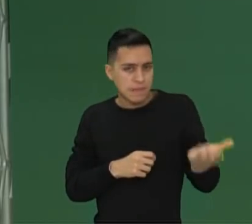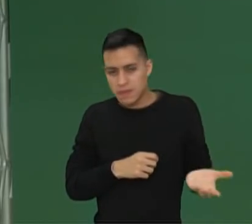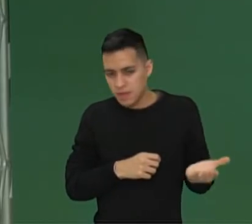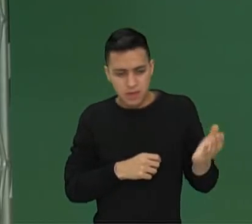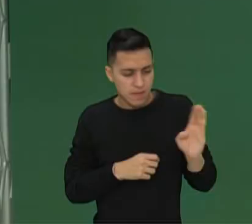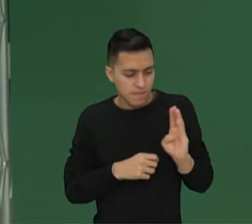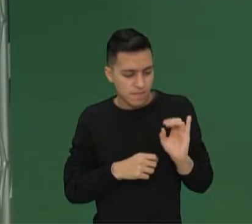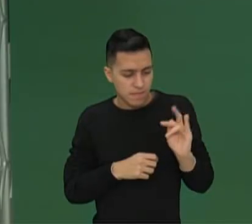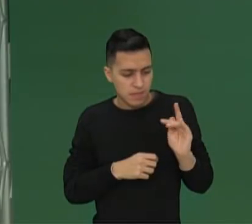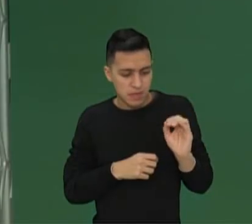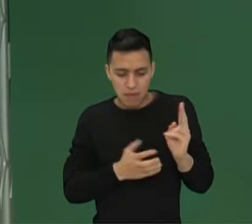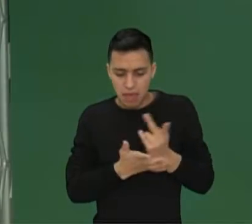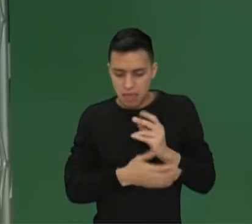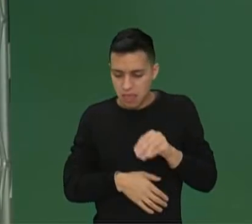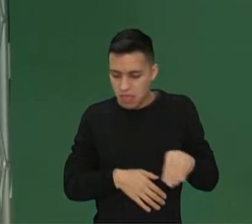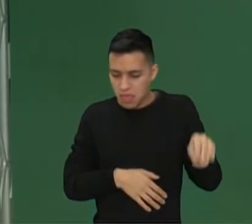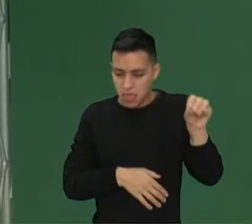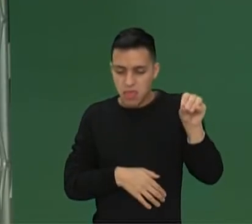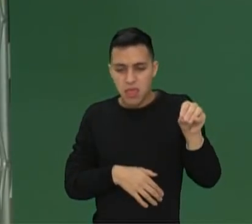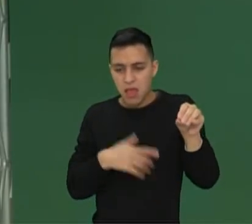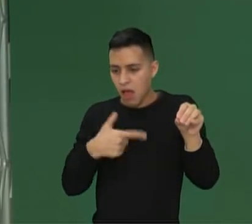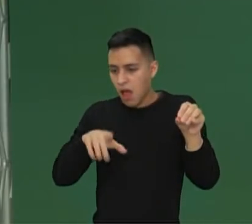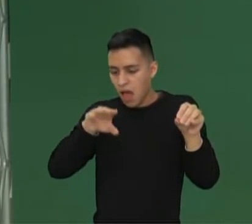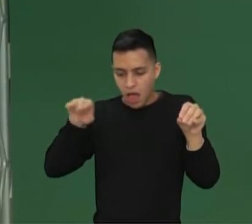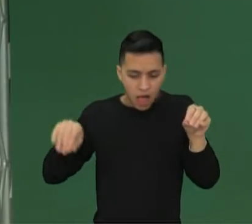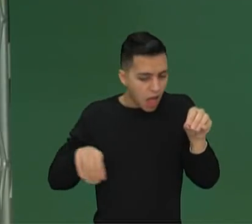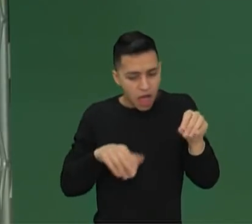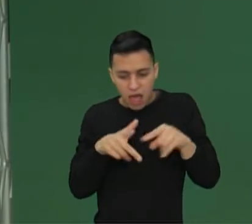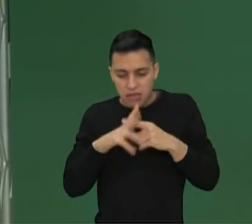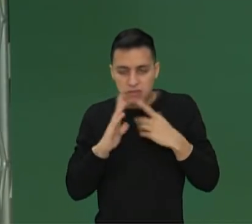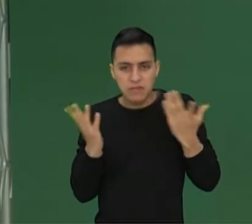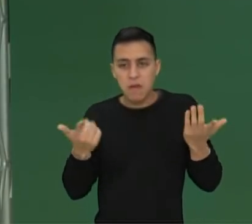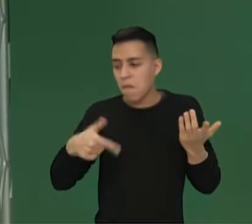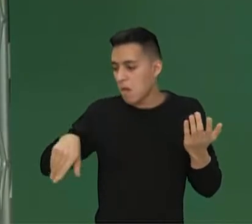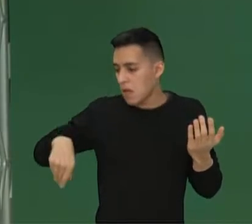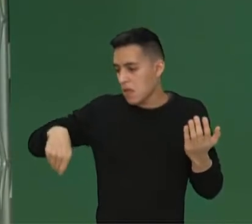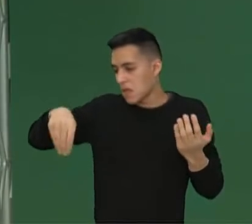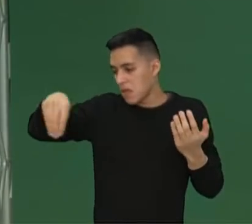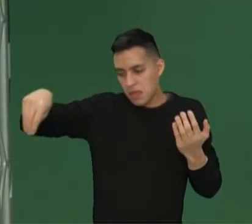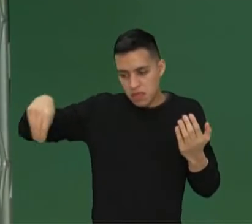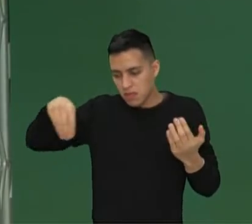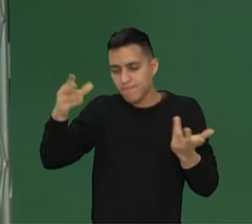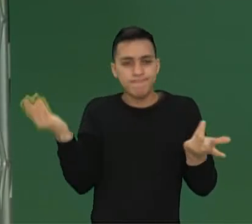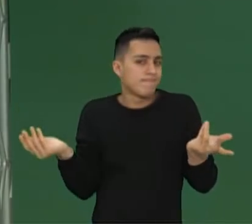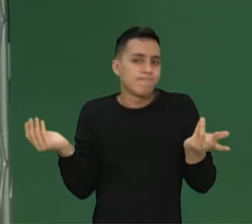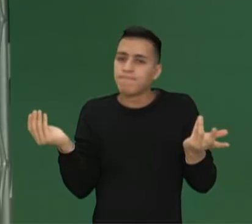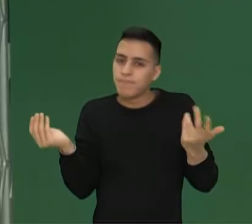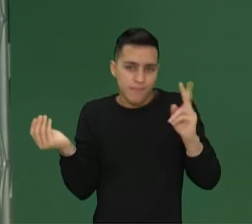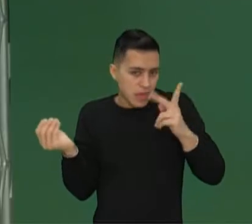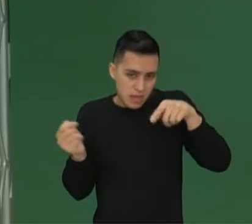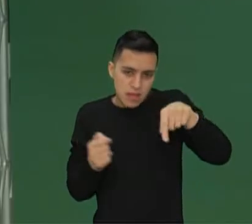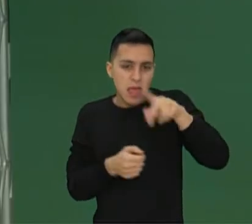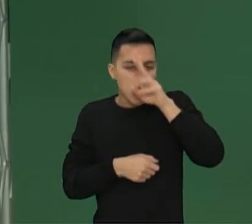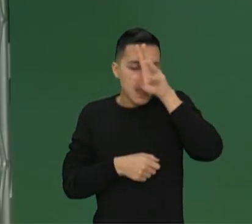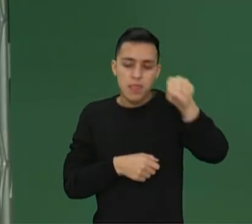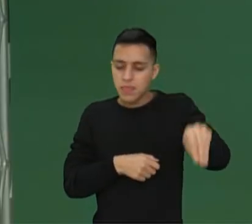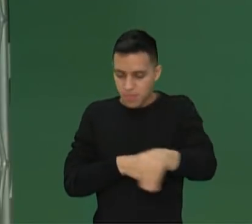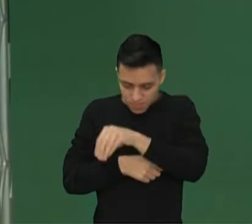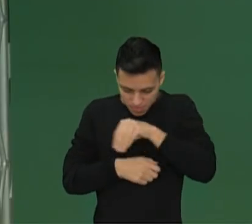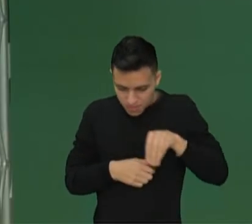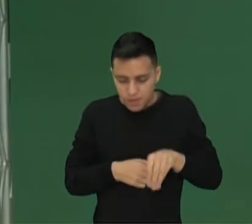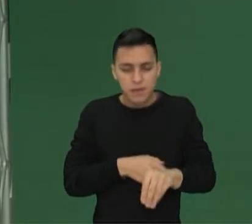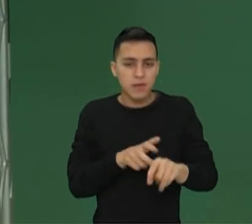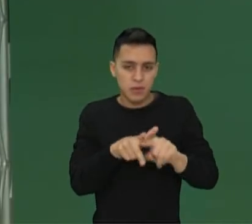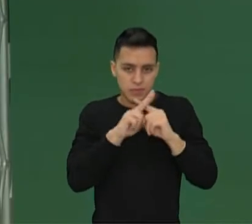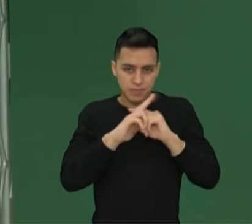o bispo de uma forma errada, eu não posso usar uma outra peça ou até o outro bispo para corrigir aquilo ali. Eu não posso, tem que ser com a mesma peça que eu errei, né? Então,